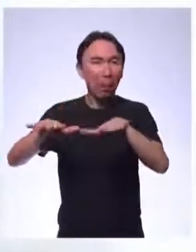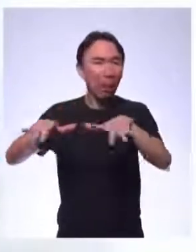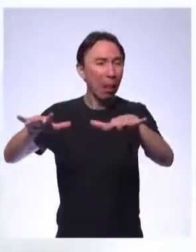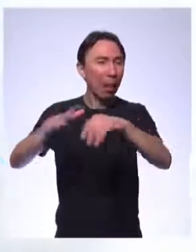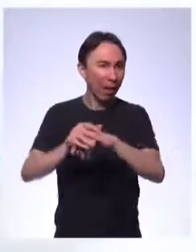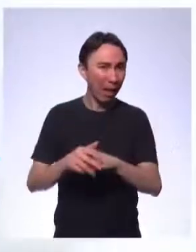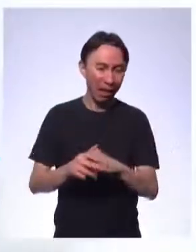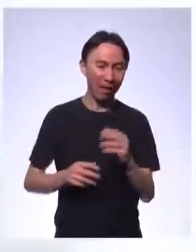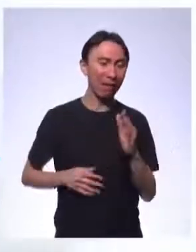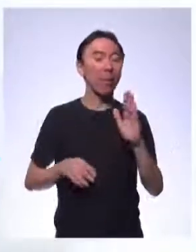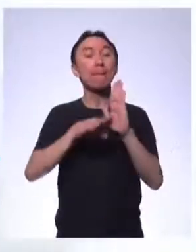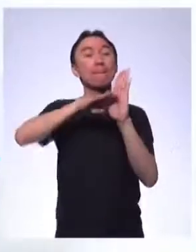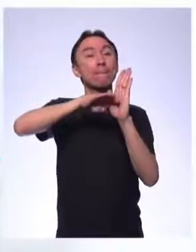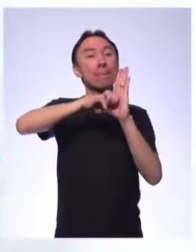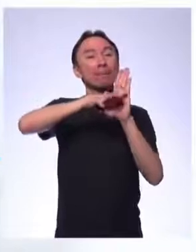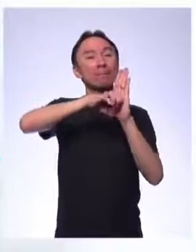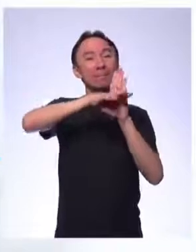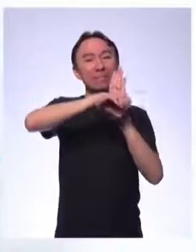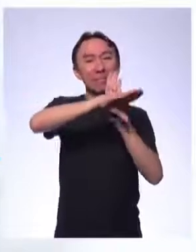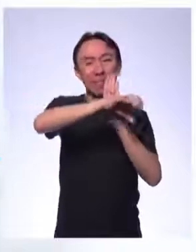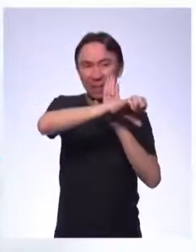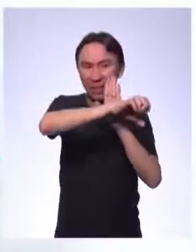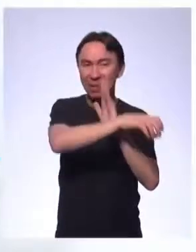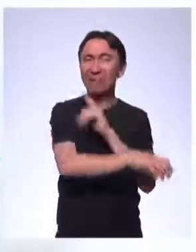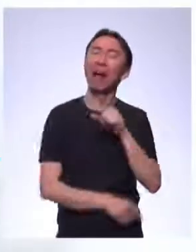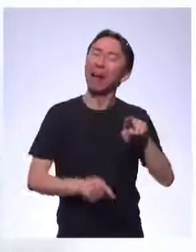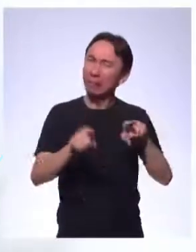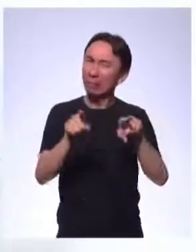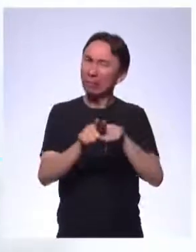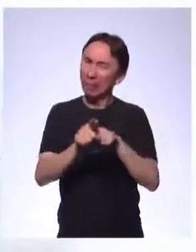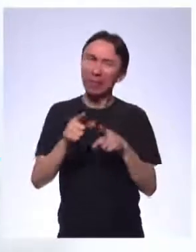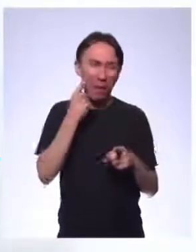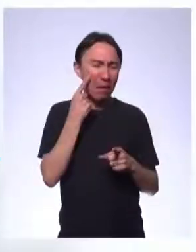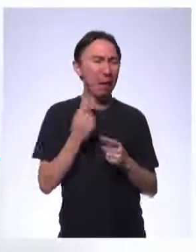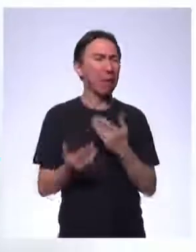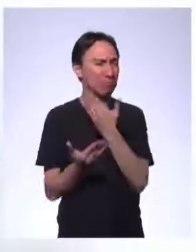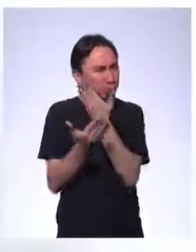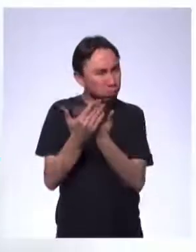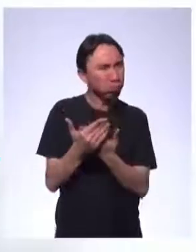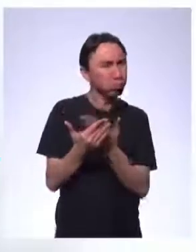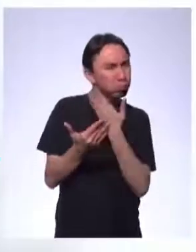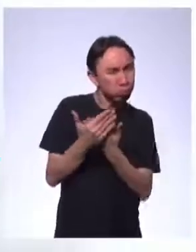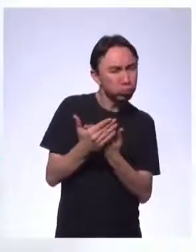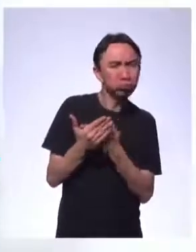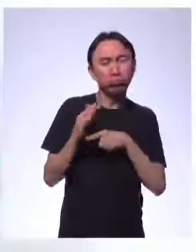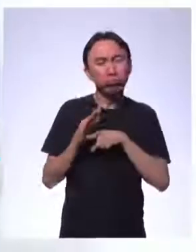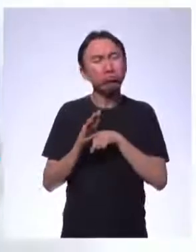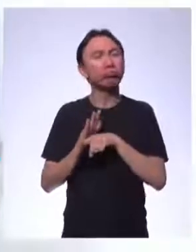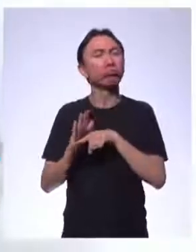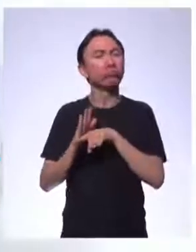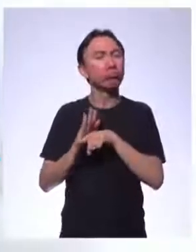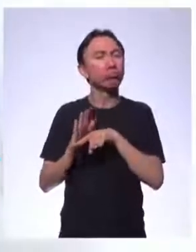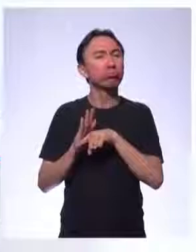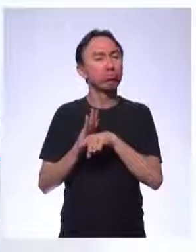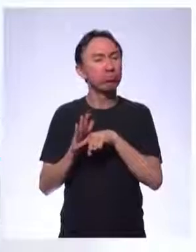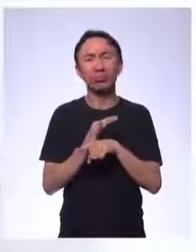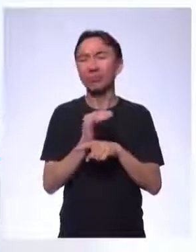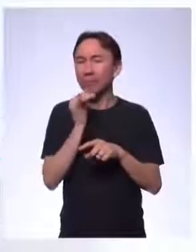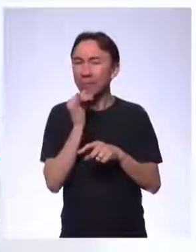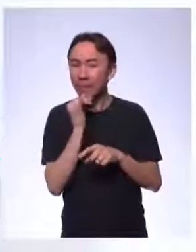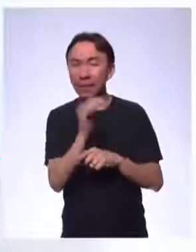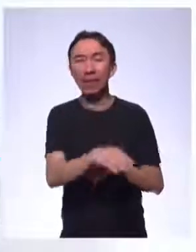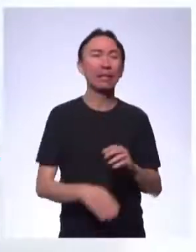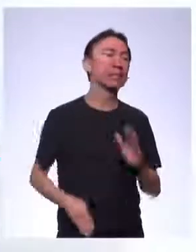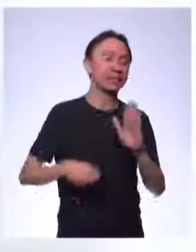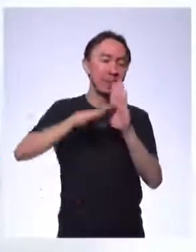antes do Edward Jenner, ele fez observações também sobre essa questão de que quem tinha contato com